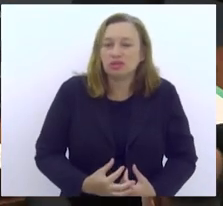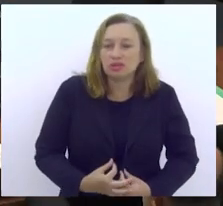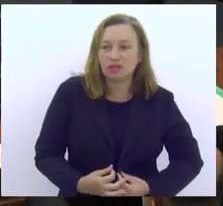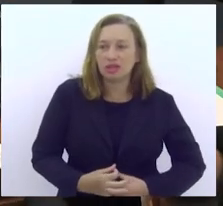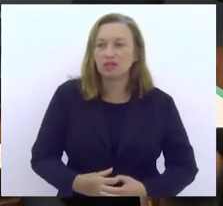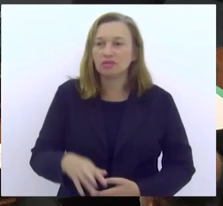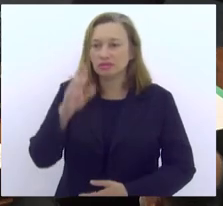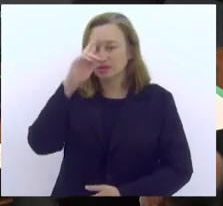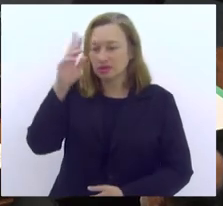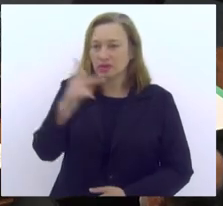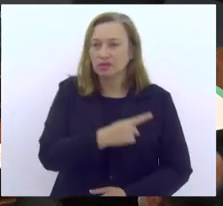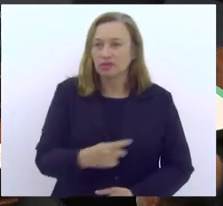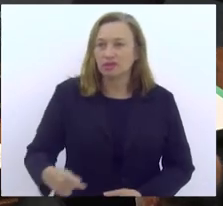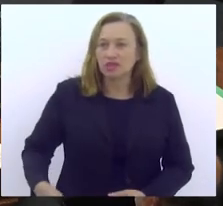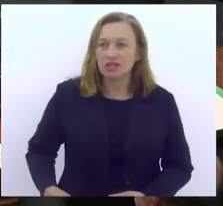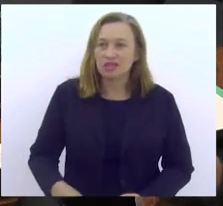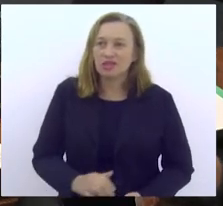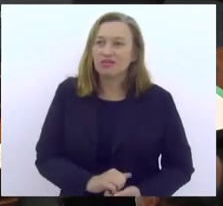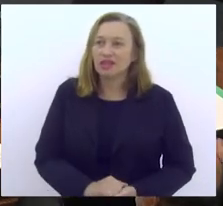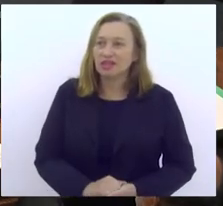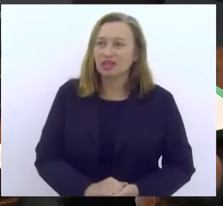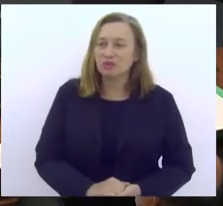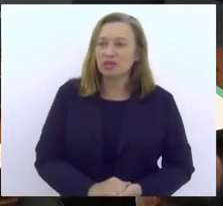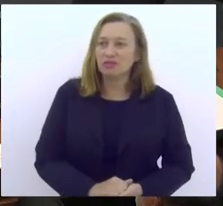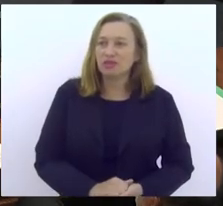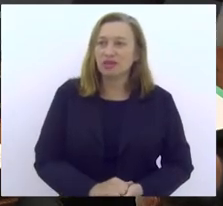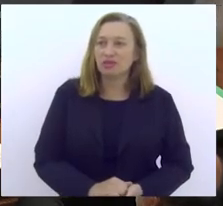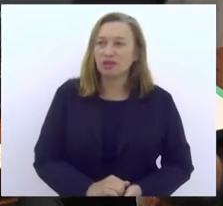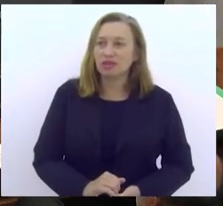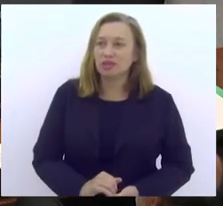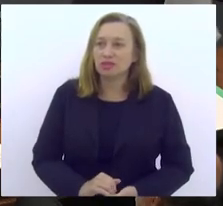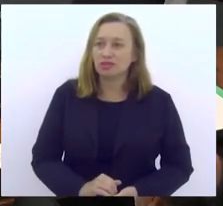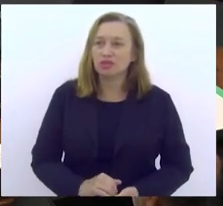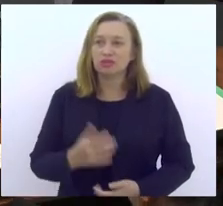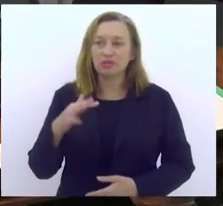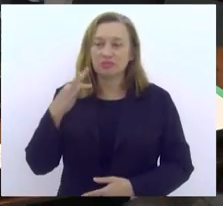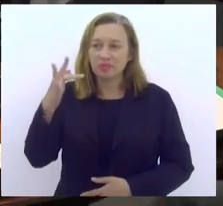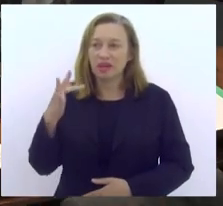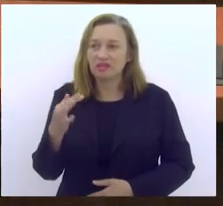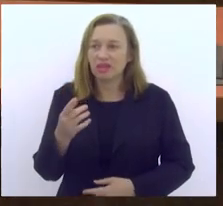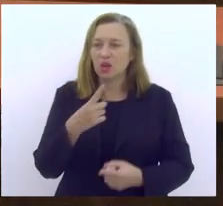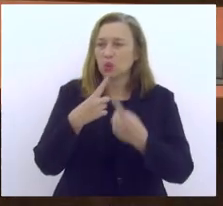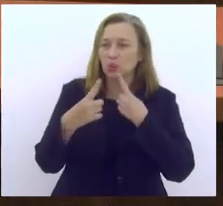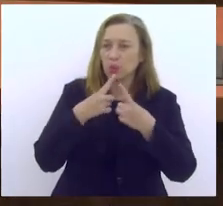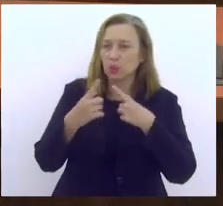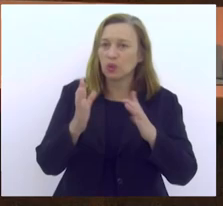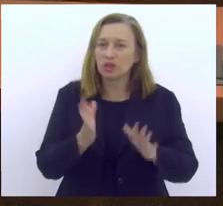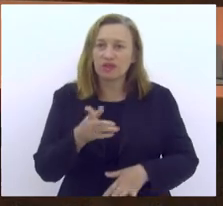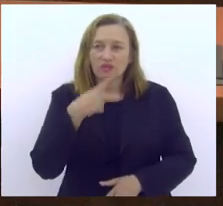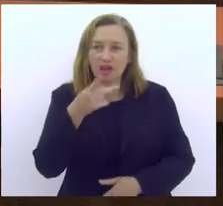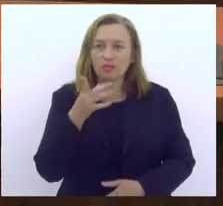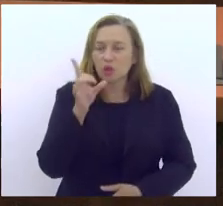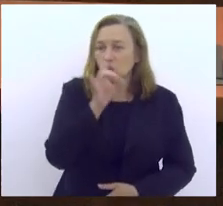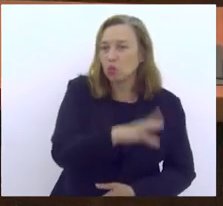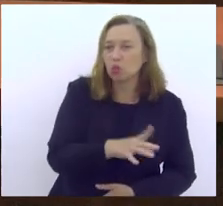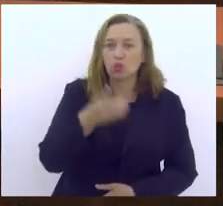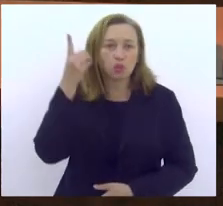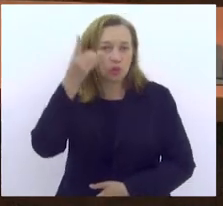Senhor presidente, eu serei breve. Não vou entrar no debate que foi levantado aqui pelo último